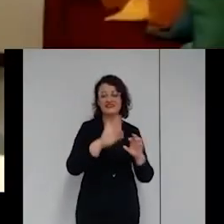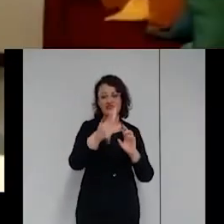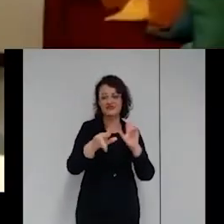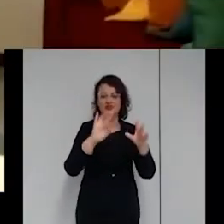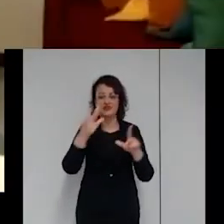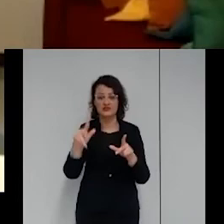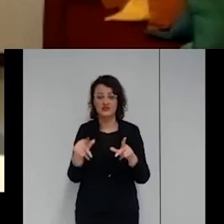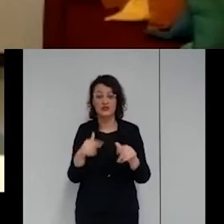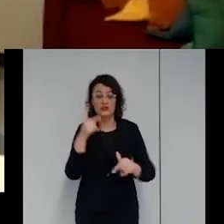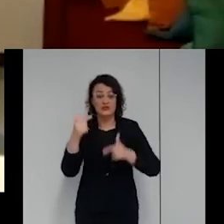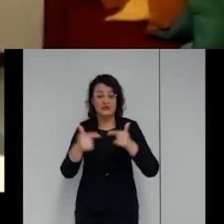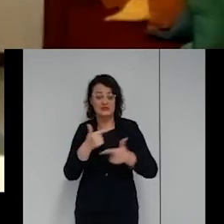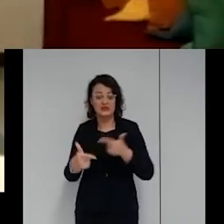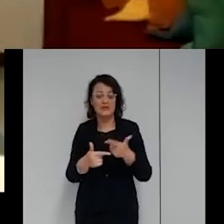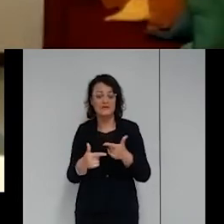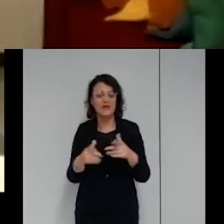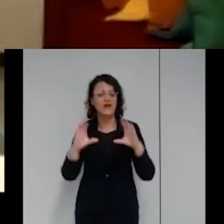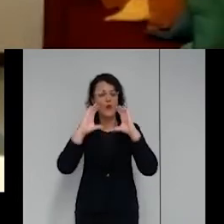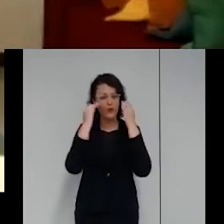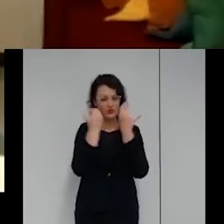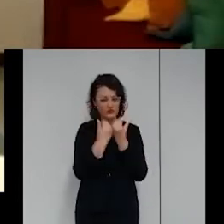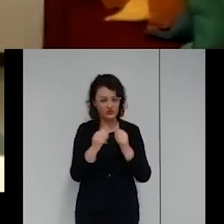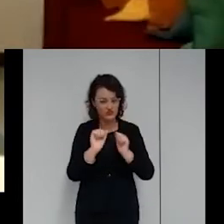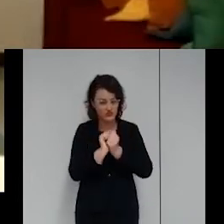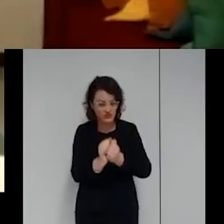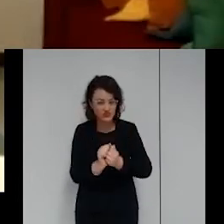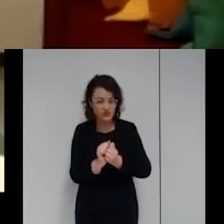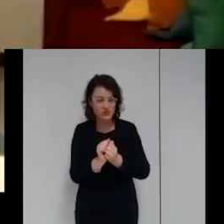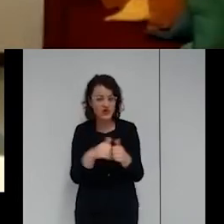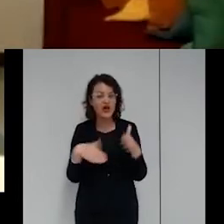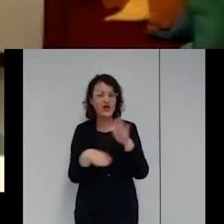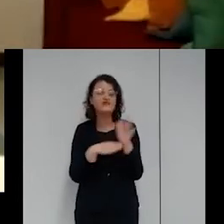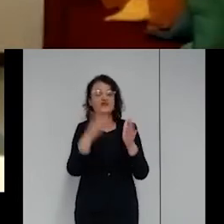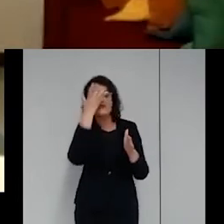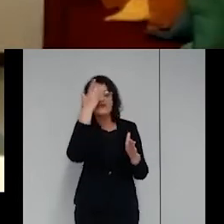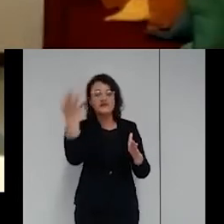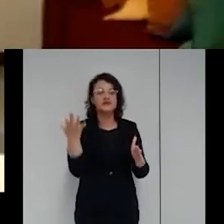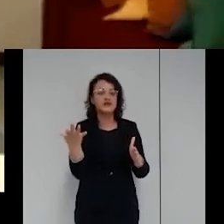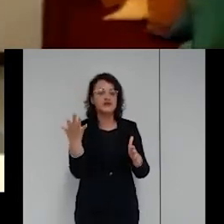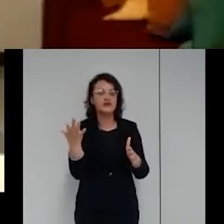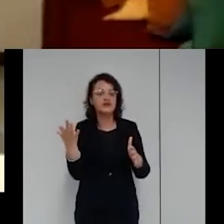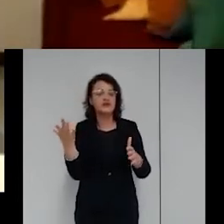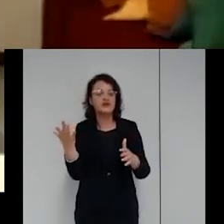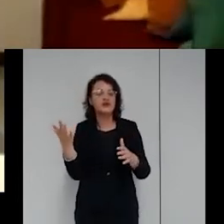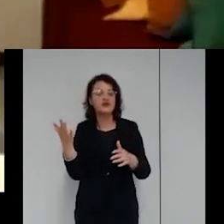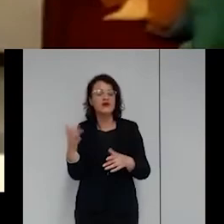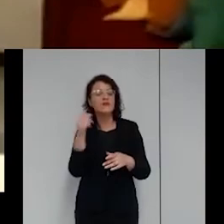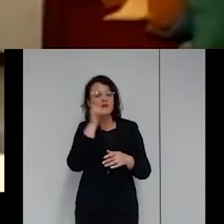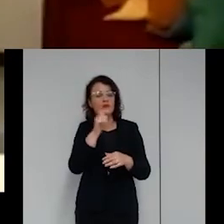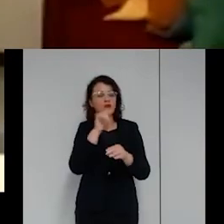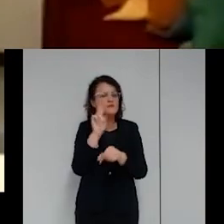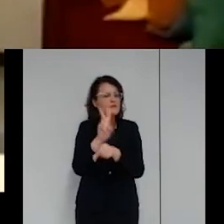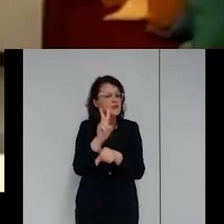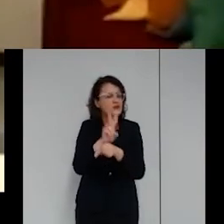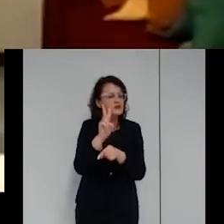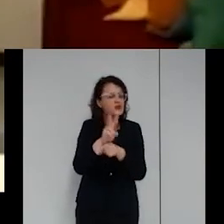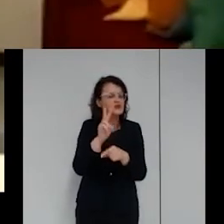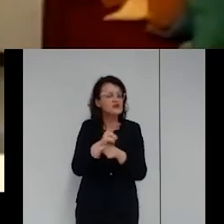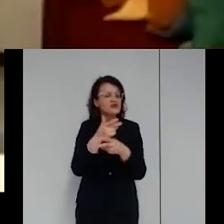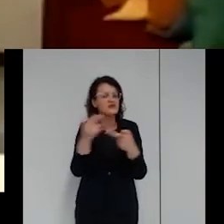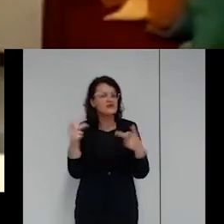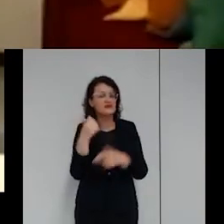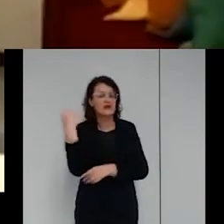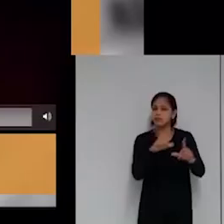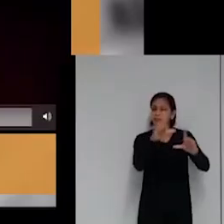interdisciplinar e de rede comunitária, facilita, aumenta as chances da gente proteger essa mulher de um ato mais extremo